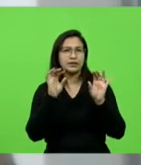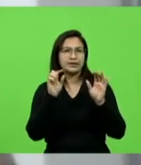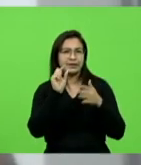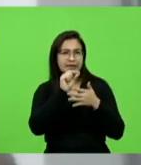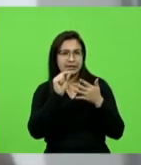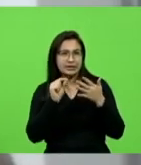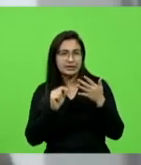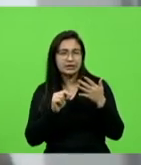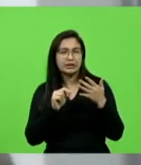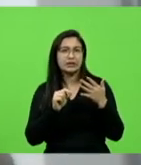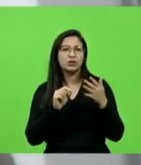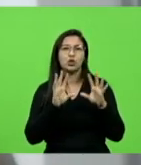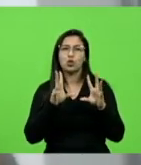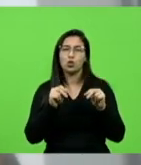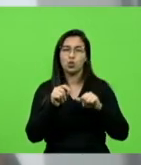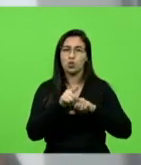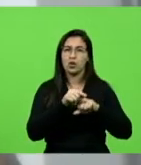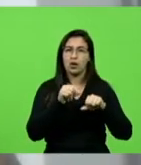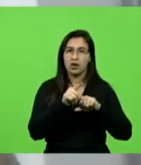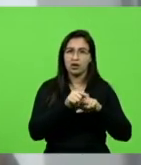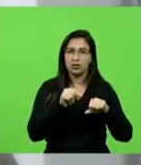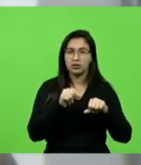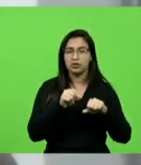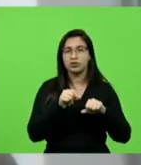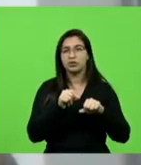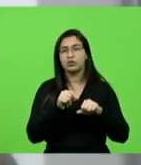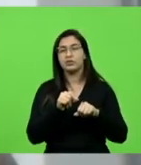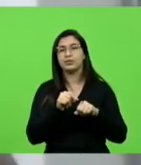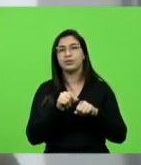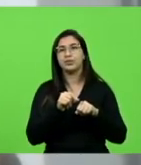seus artigos.